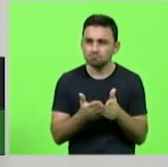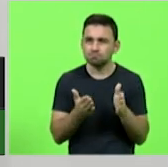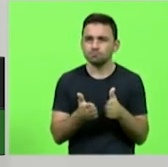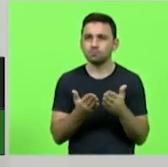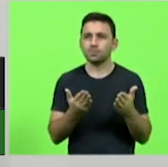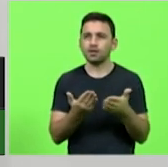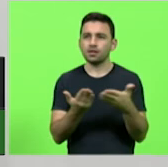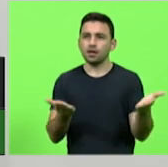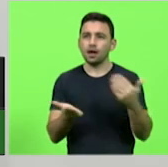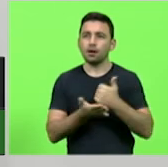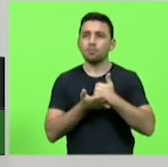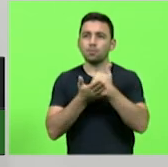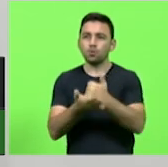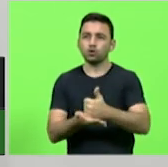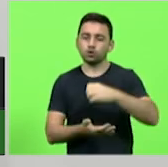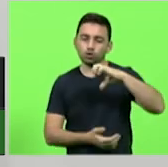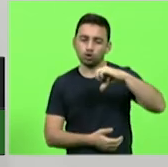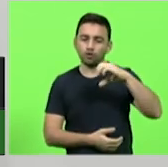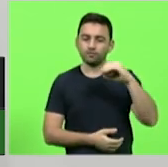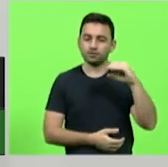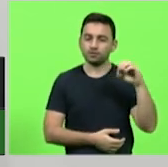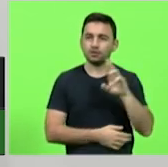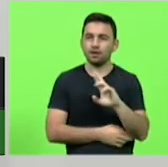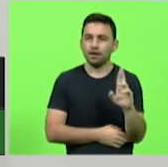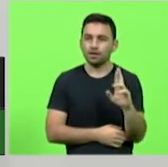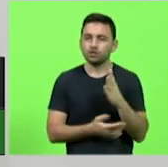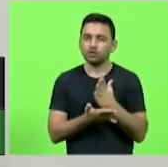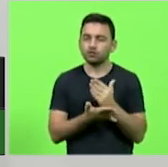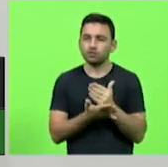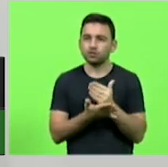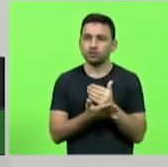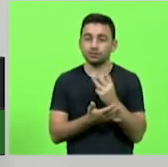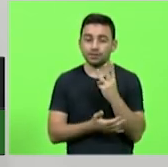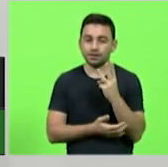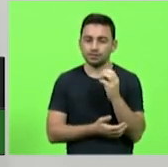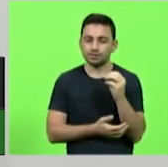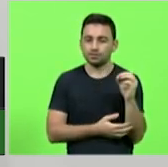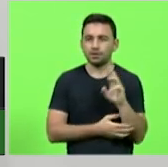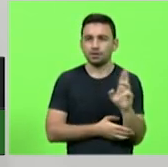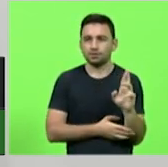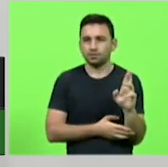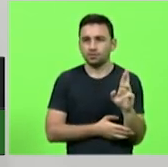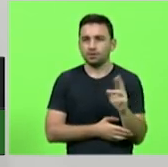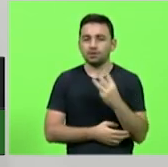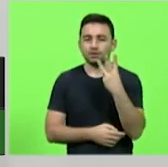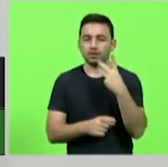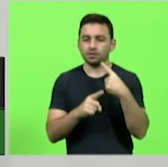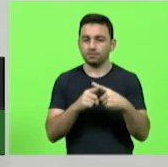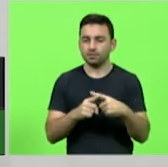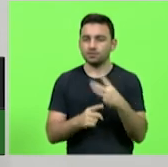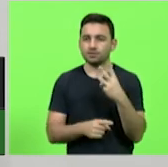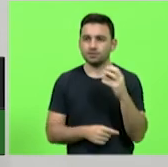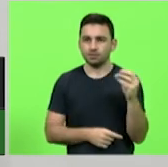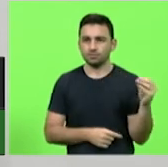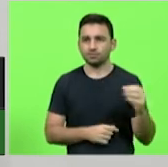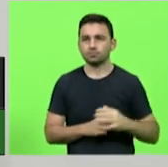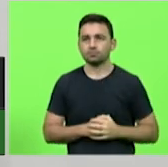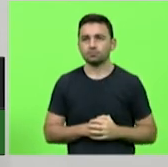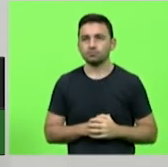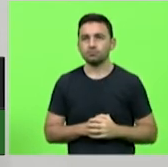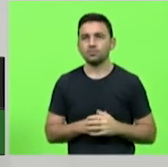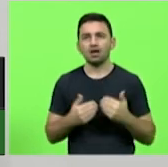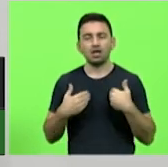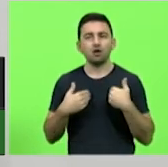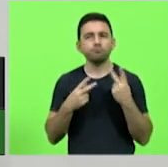um auxílio de R$ 900 divididos em R$ 300. Três parcelas de R$ 300. E eu vejo que